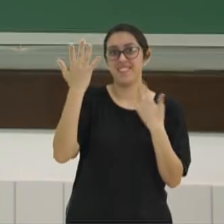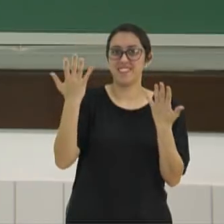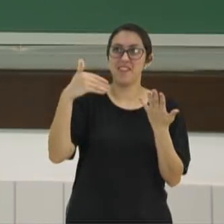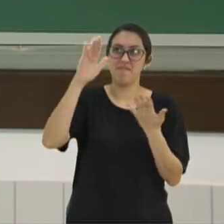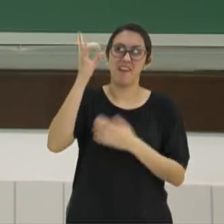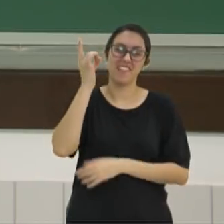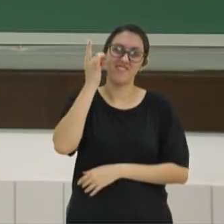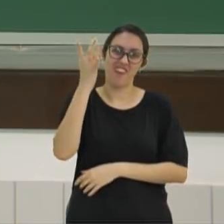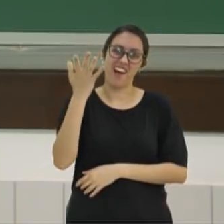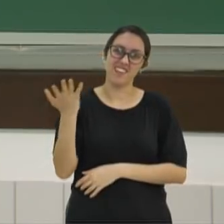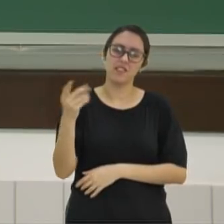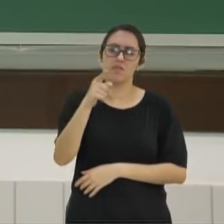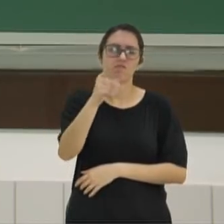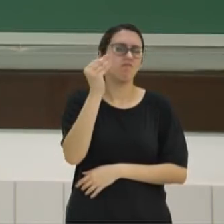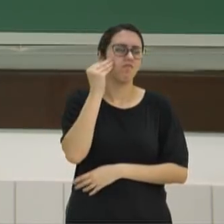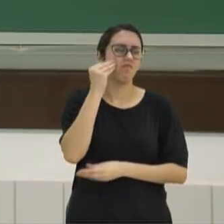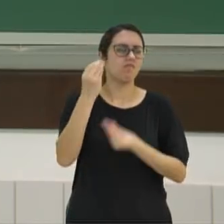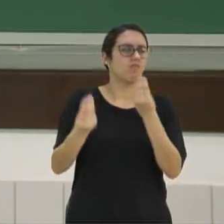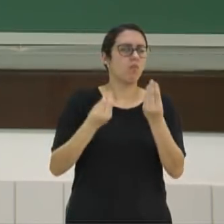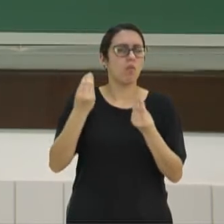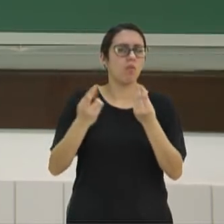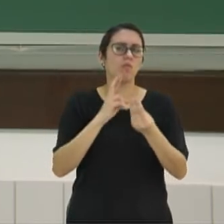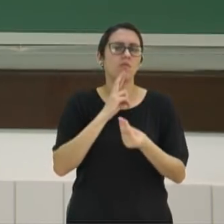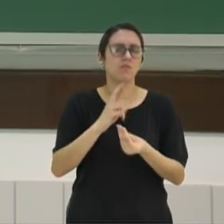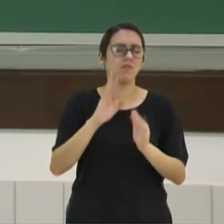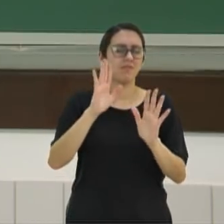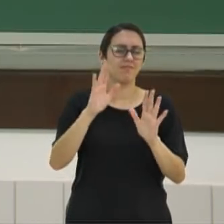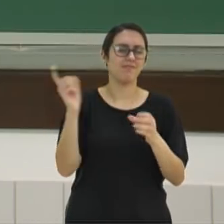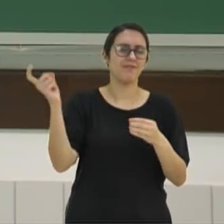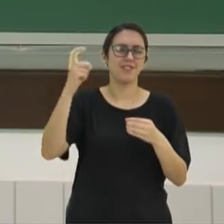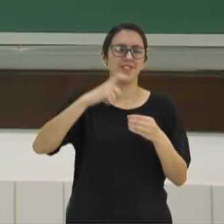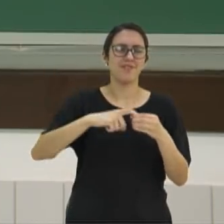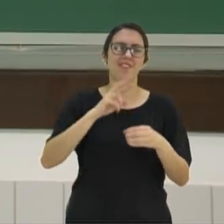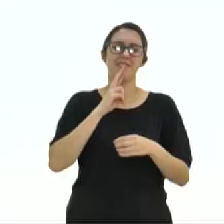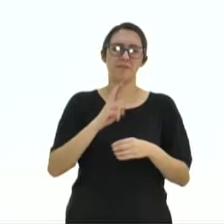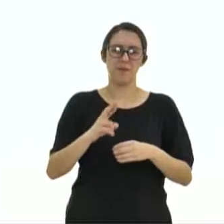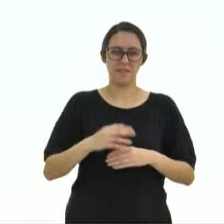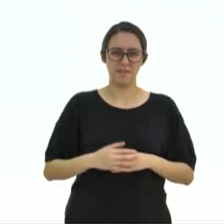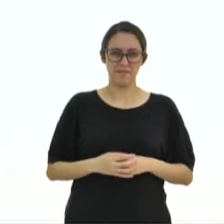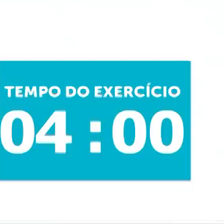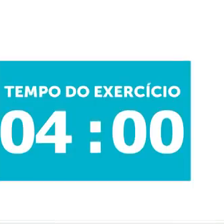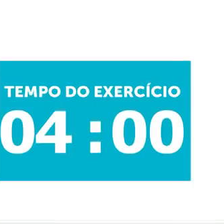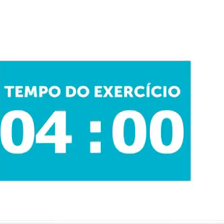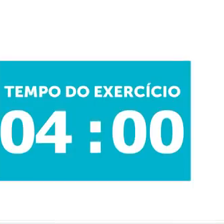fácil. Então, vou dar um tempo para vocês e já volto com a resposta.